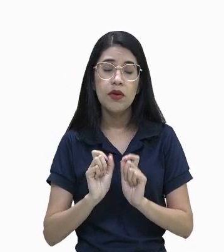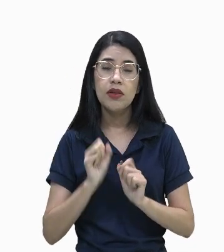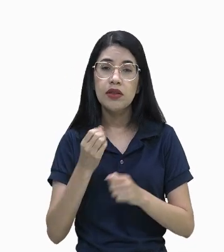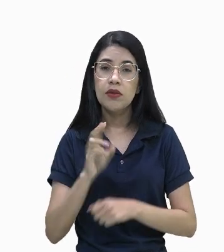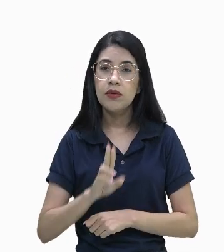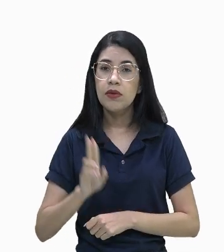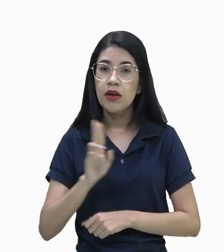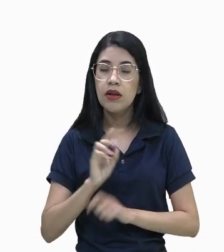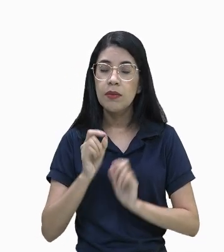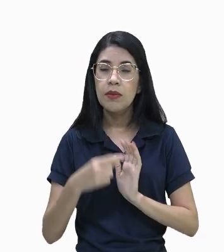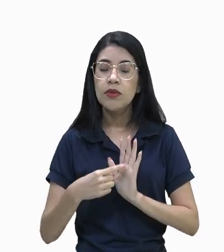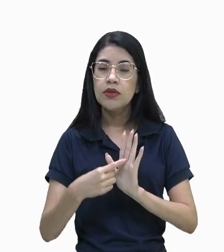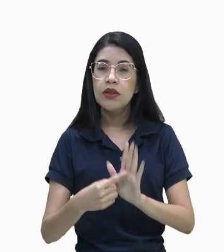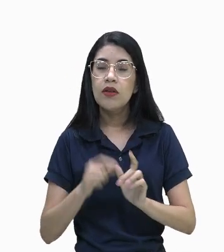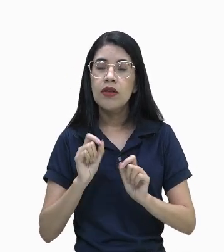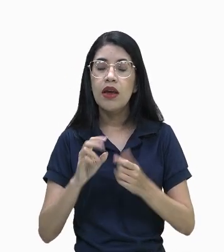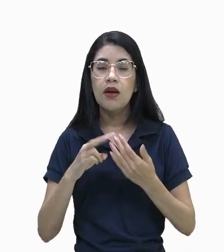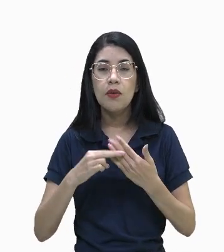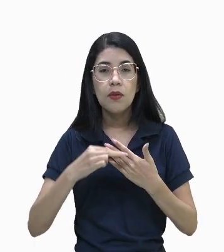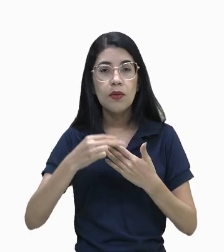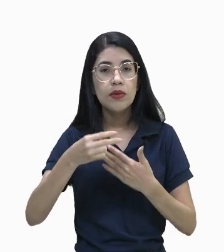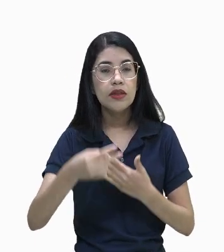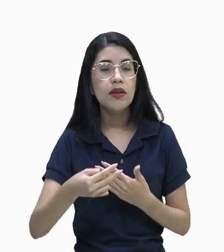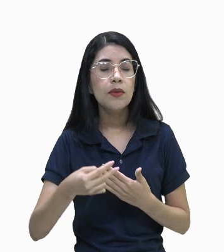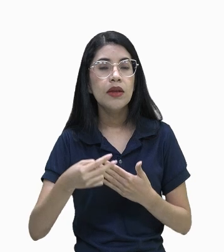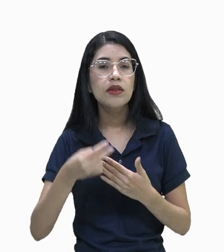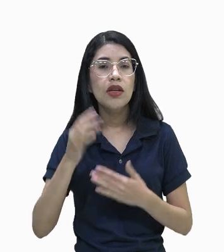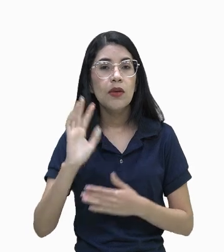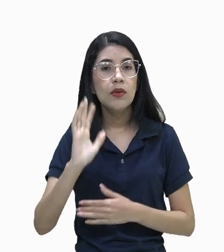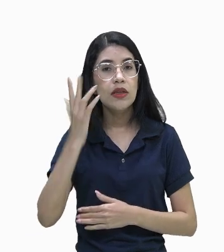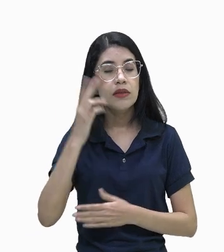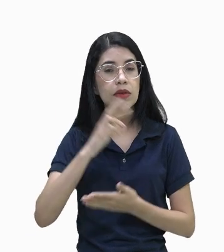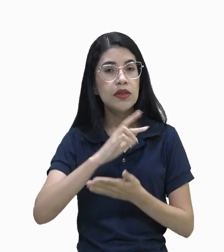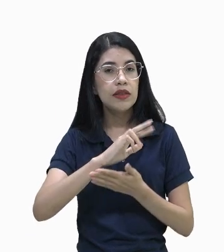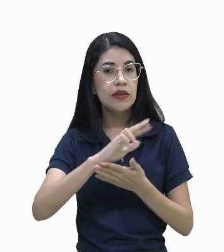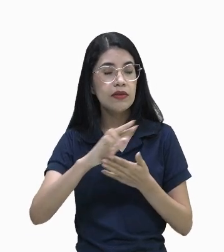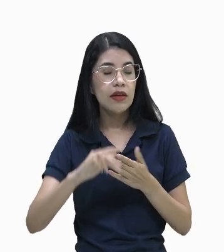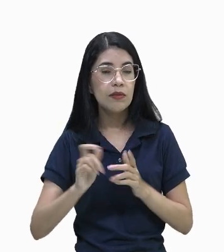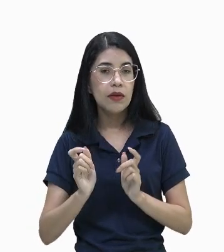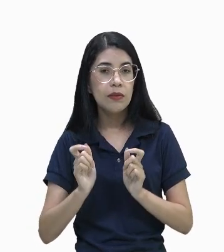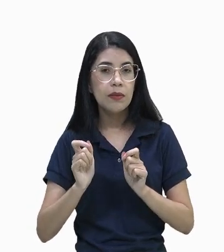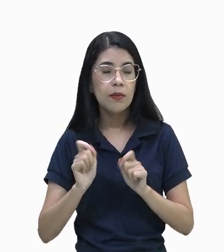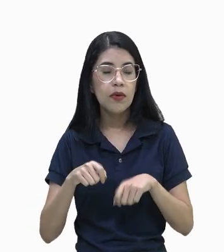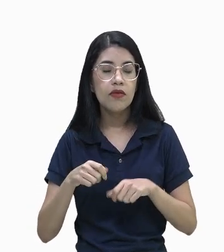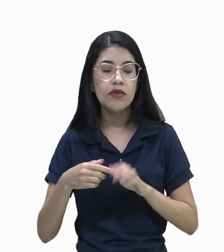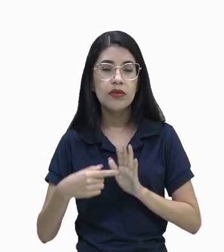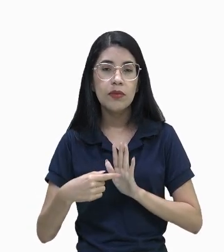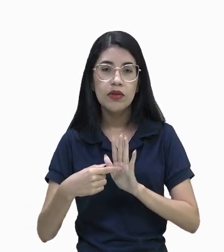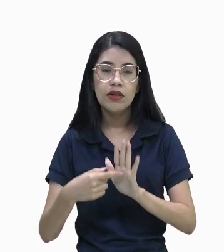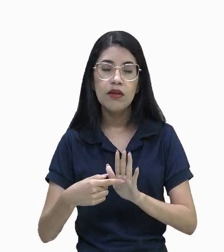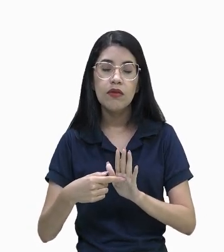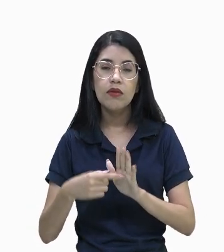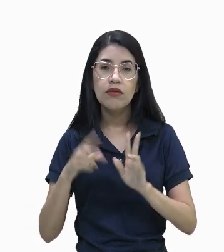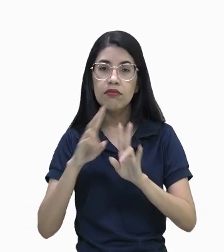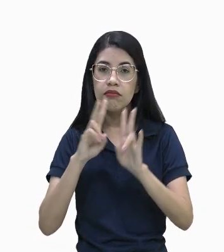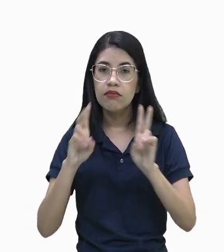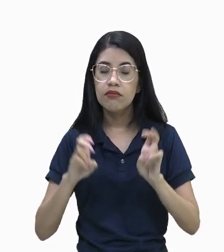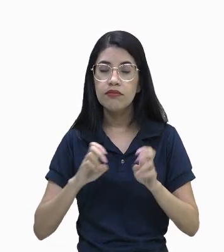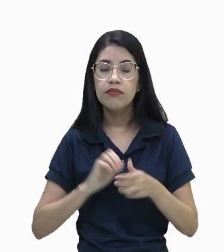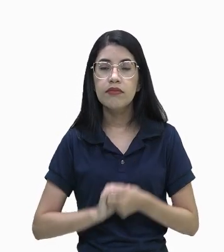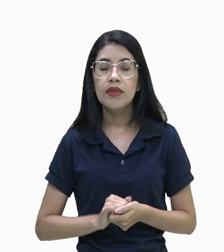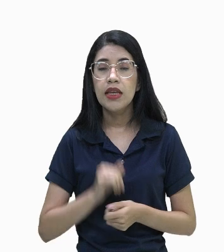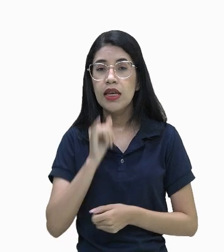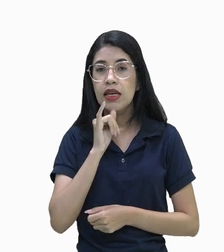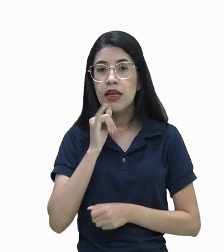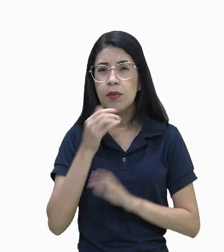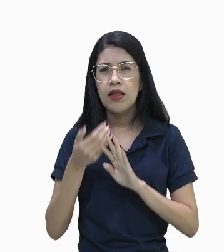para demonstrar a consequência desses acontecimentos para o assunto abordado. Por exemplo, fazer uma alusão ao período da